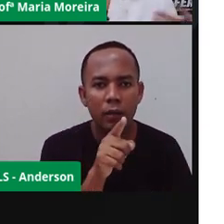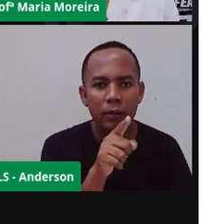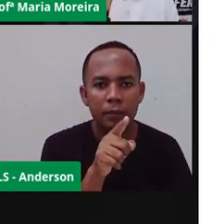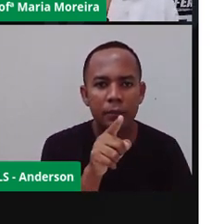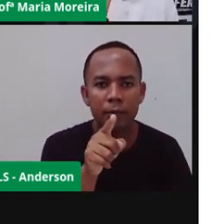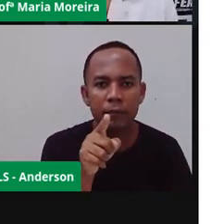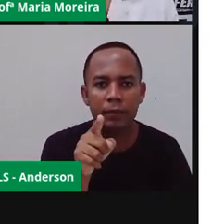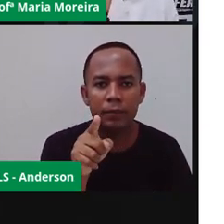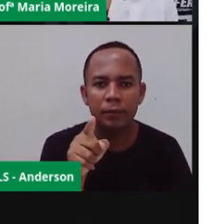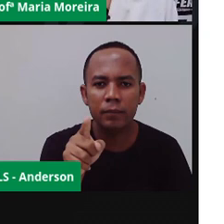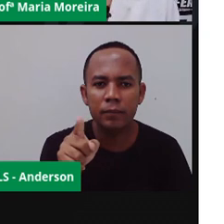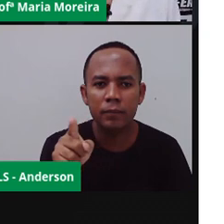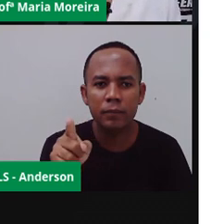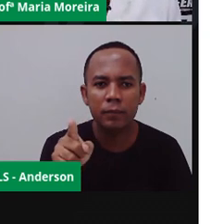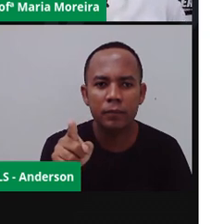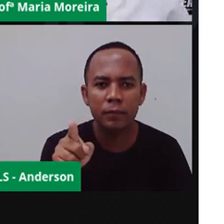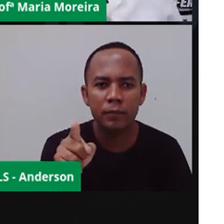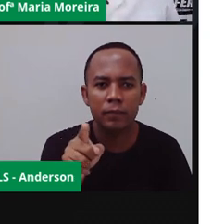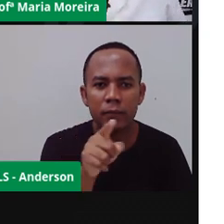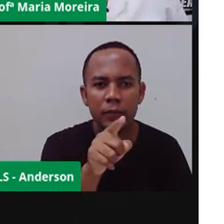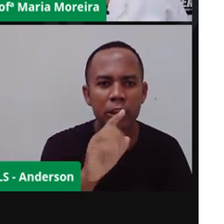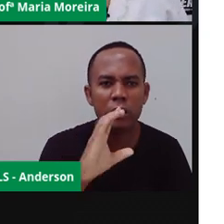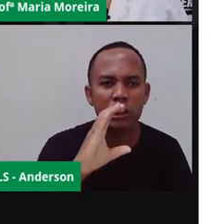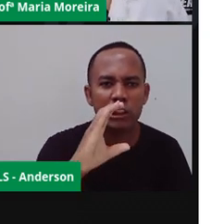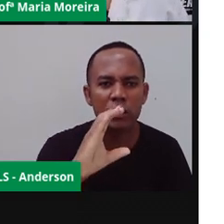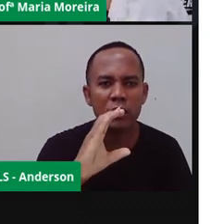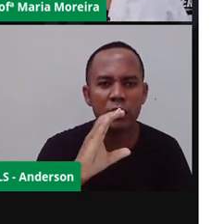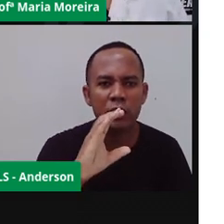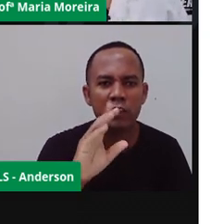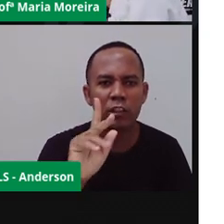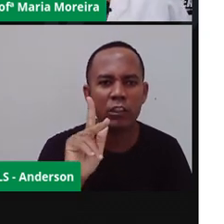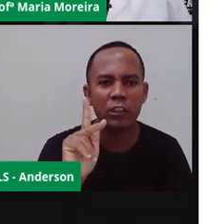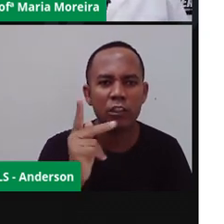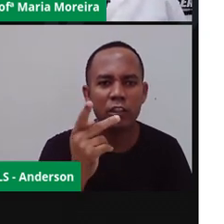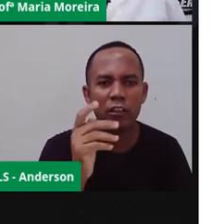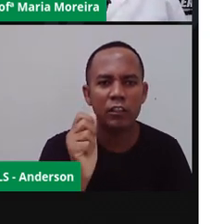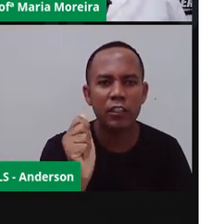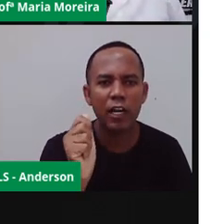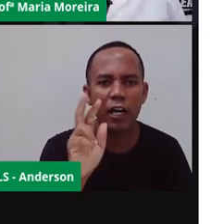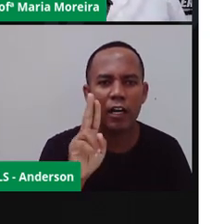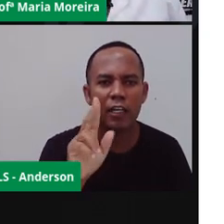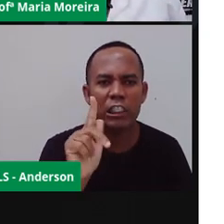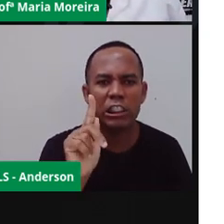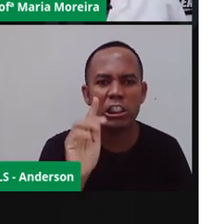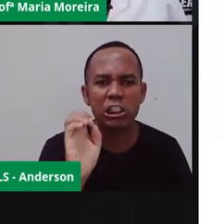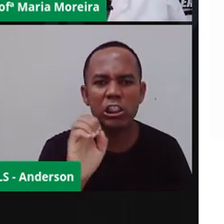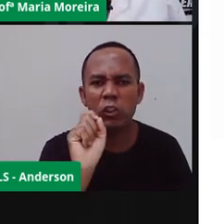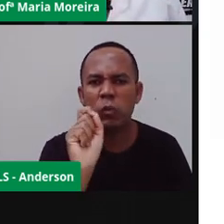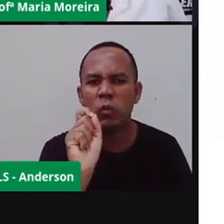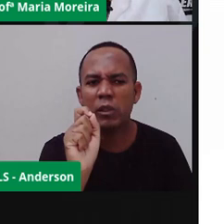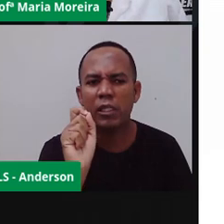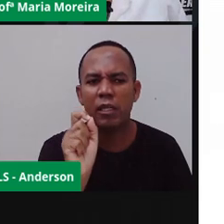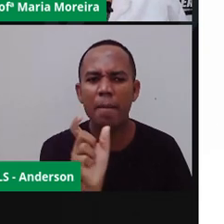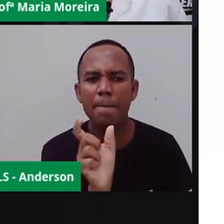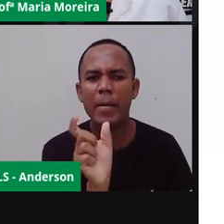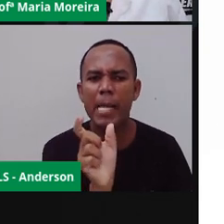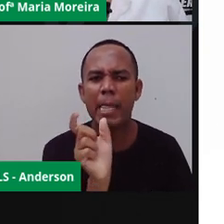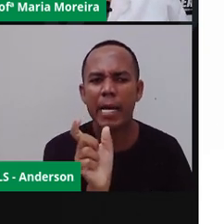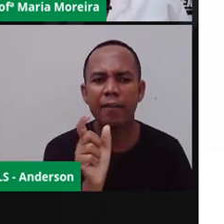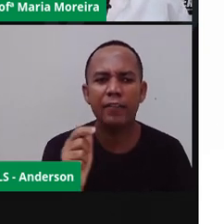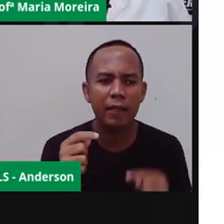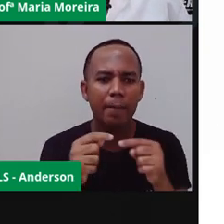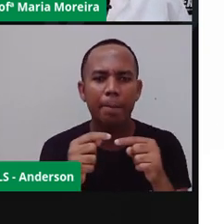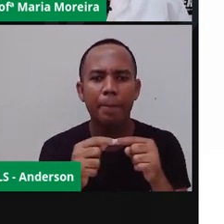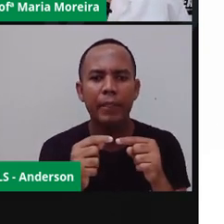que é que tem uma coisa a ver com a outra, né? Bom, o nome ele não foi escolhido por acaso, porque uma das principais características da charge é